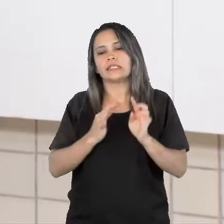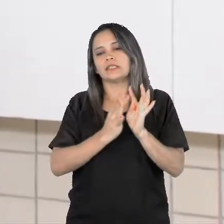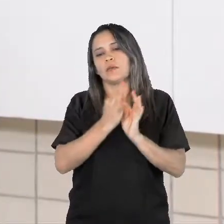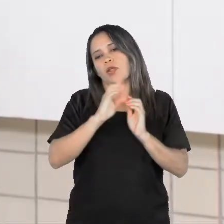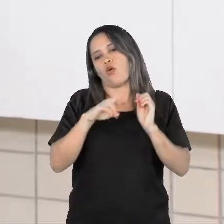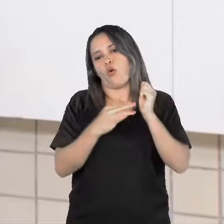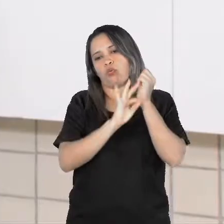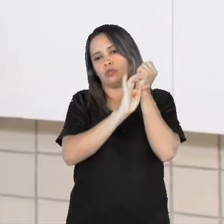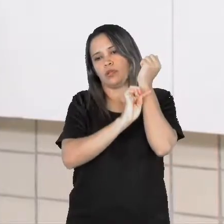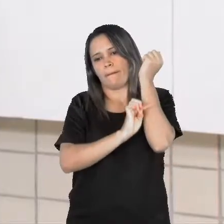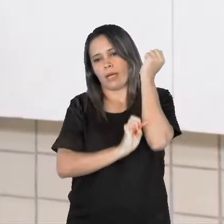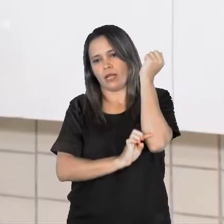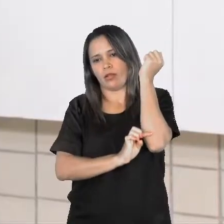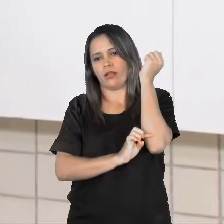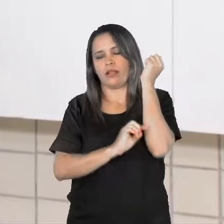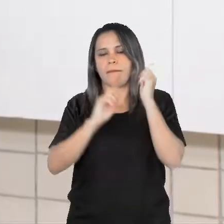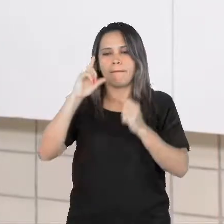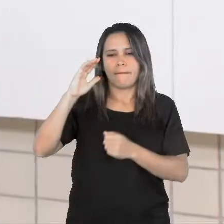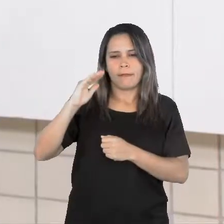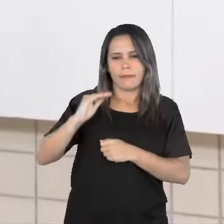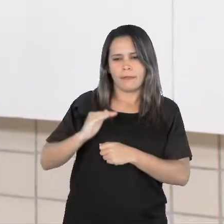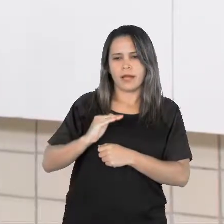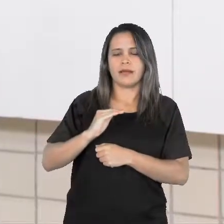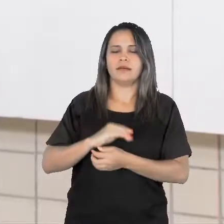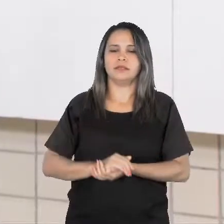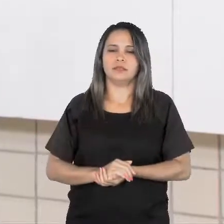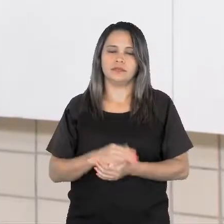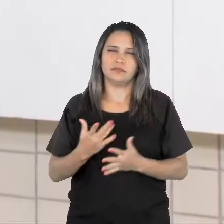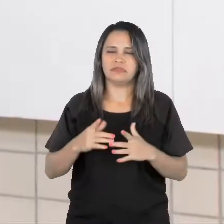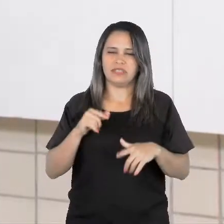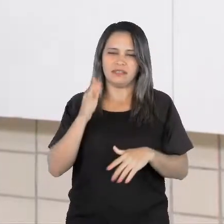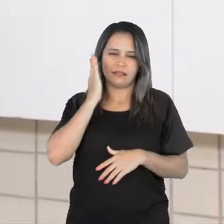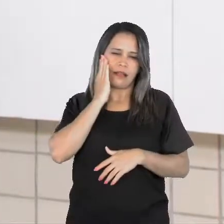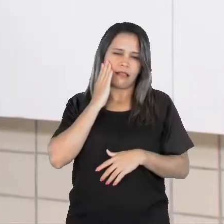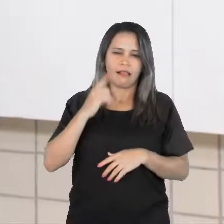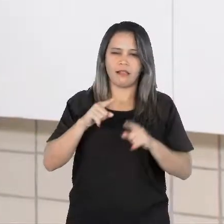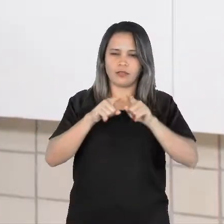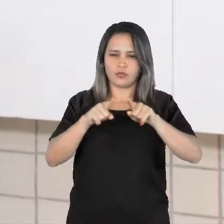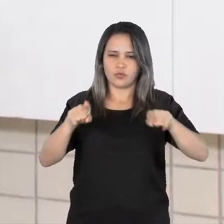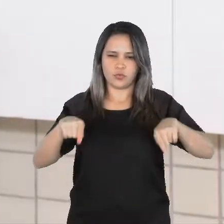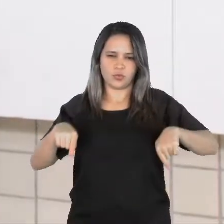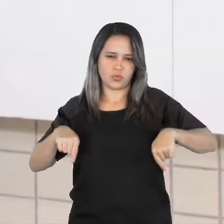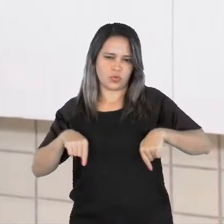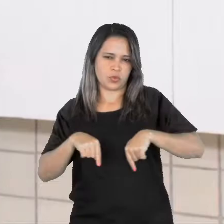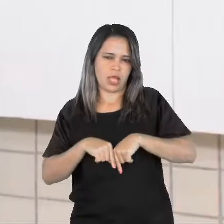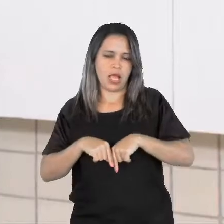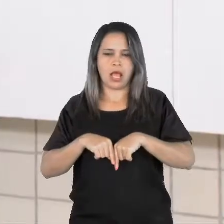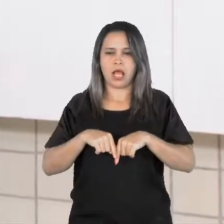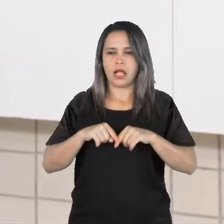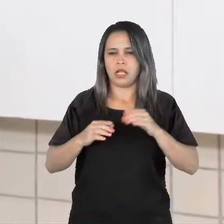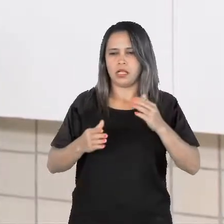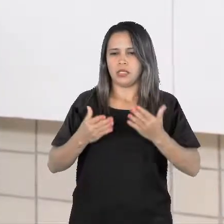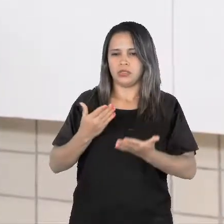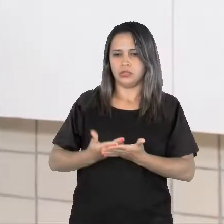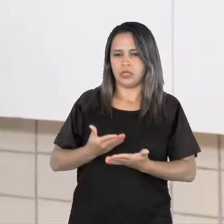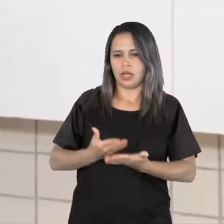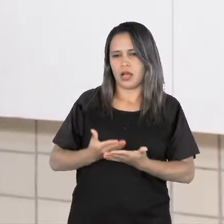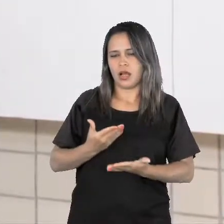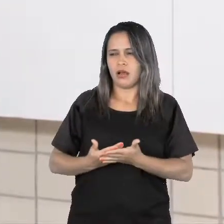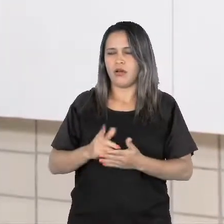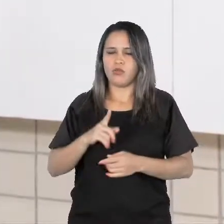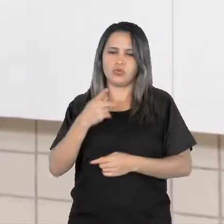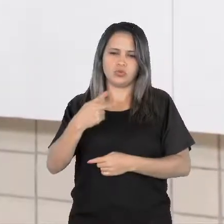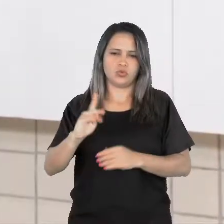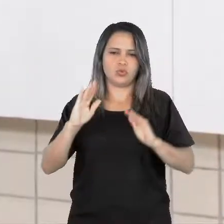mais baixa. Sabe quando você está lá na sala de aula ou na sua casa, que você está achando